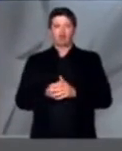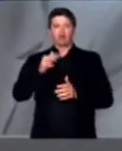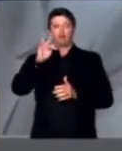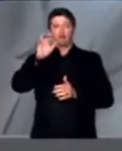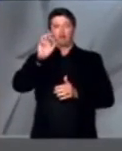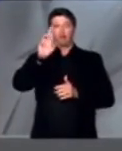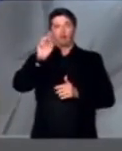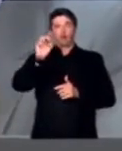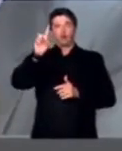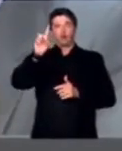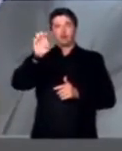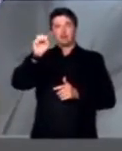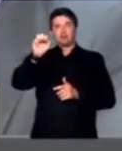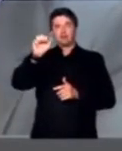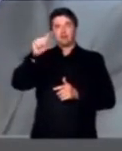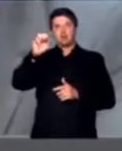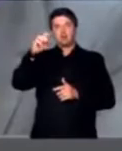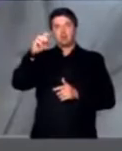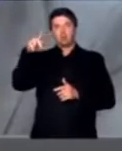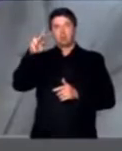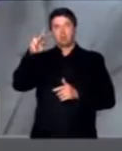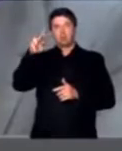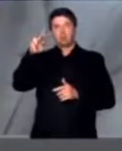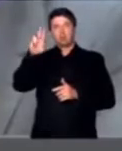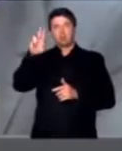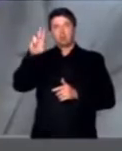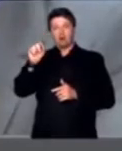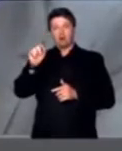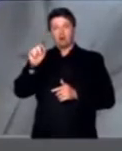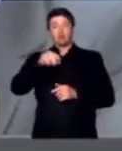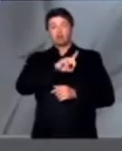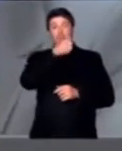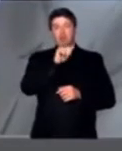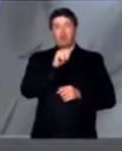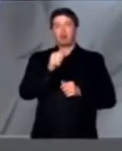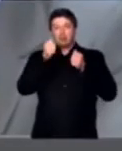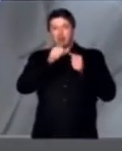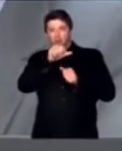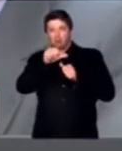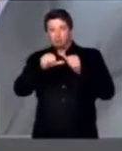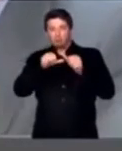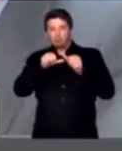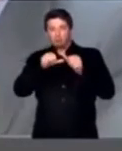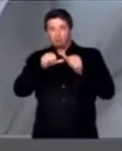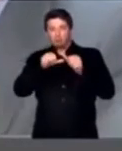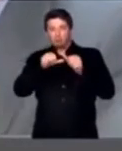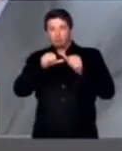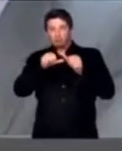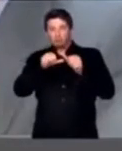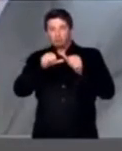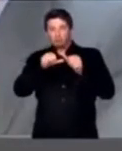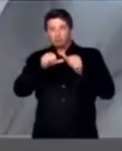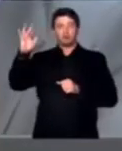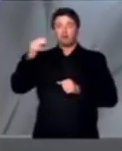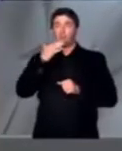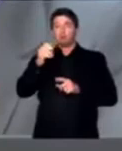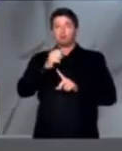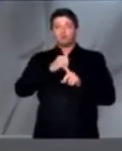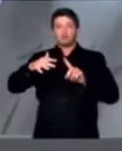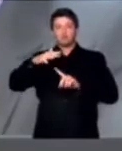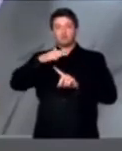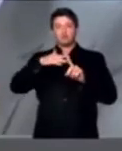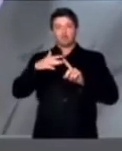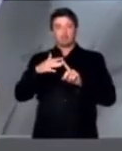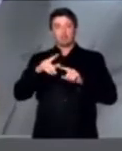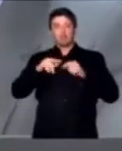Paulo. E ela foi dia 1º de maio e fez um discurso tentando reeditar o velho sonho para uma sociedade